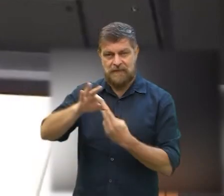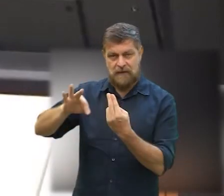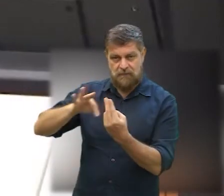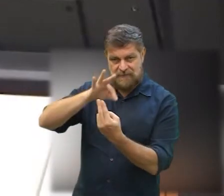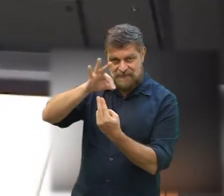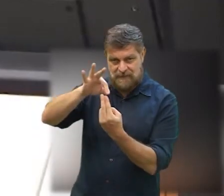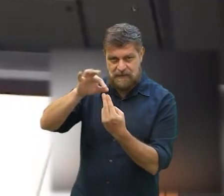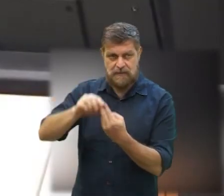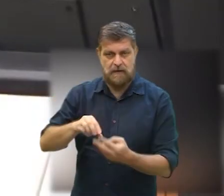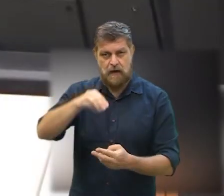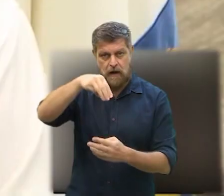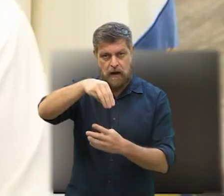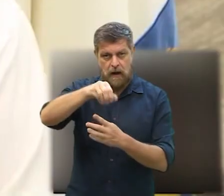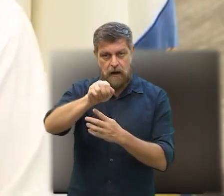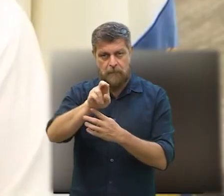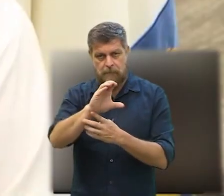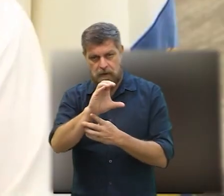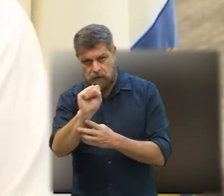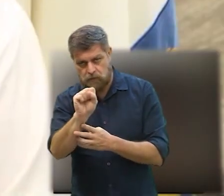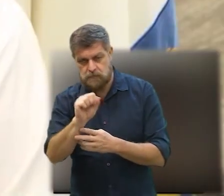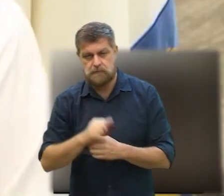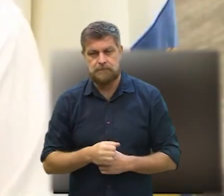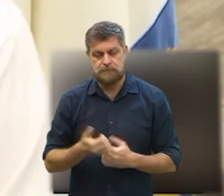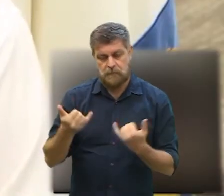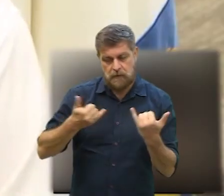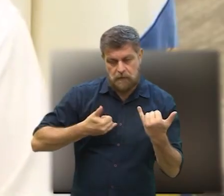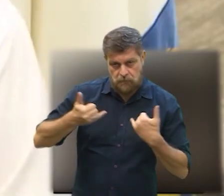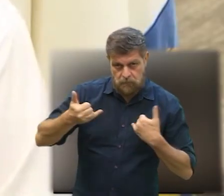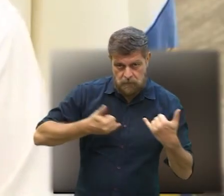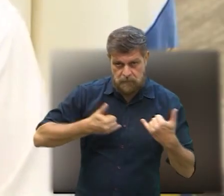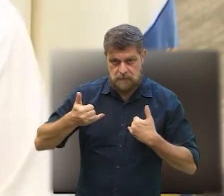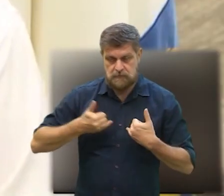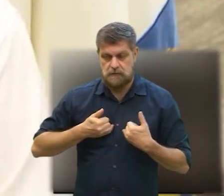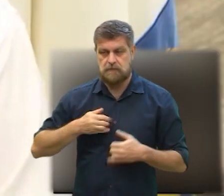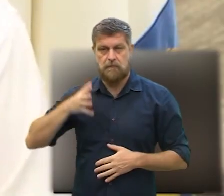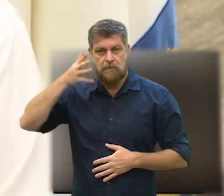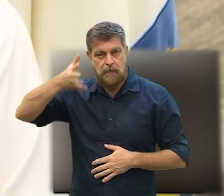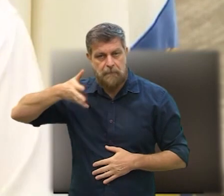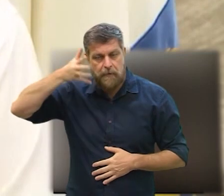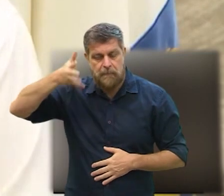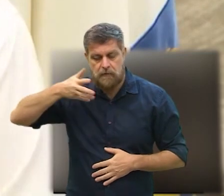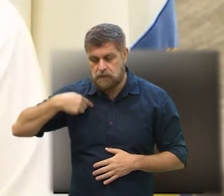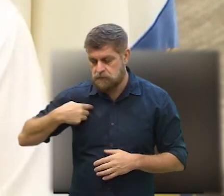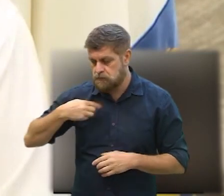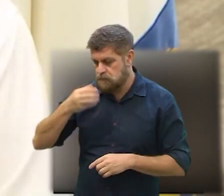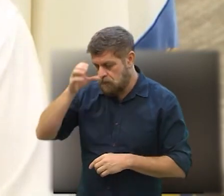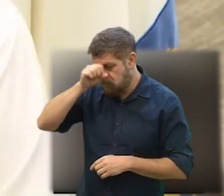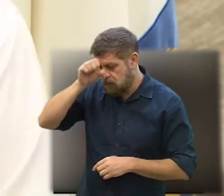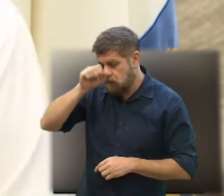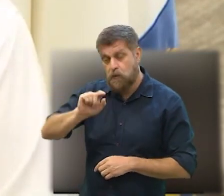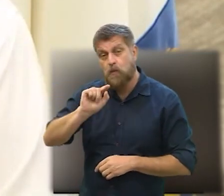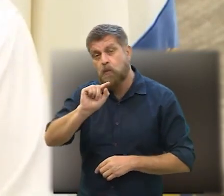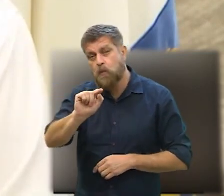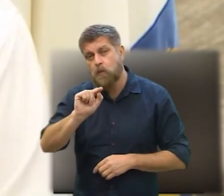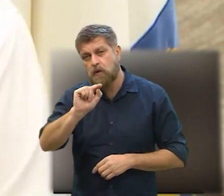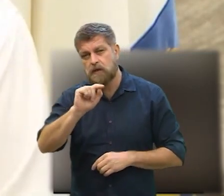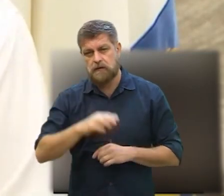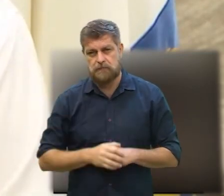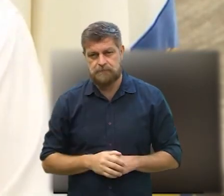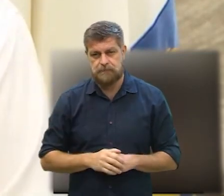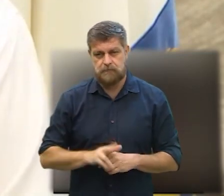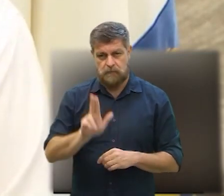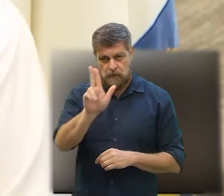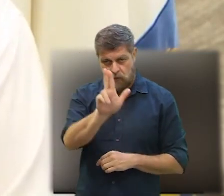Carlos, Marcos Martins. Nos passaram dados muito importantes, os nossos convidados, no sentido de que